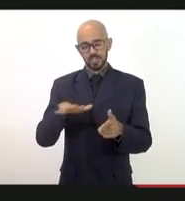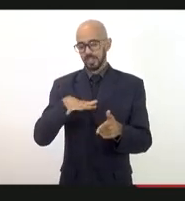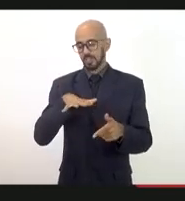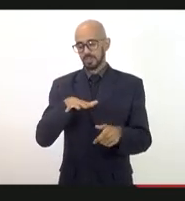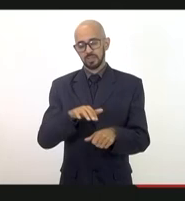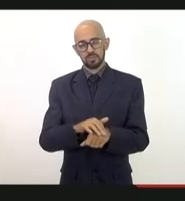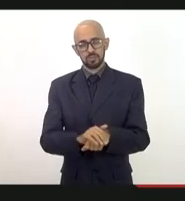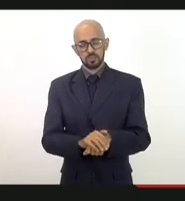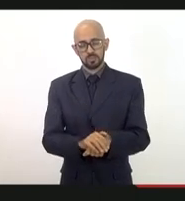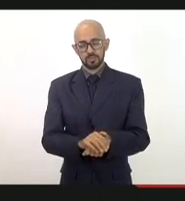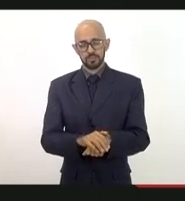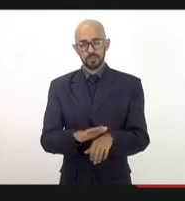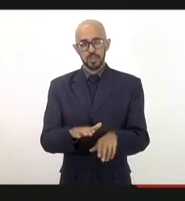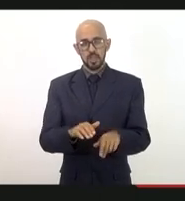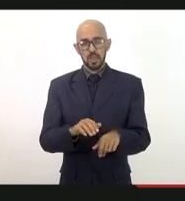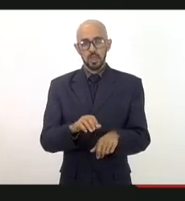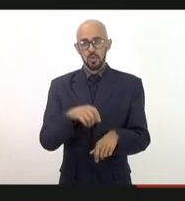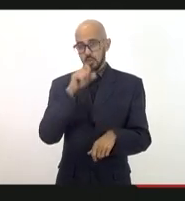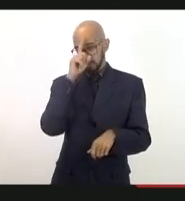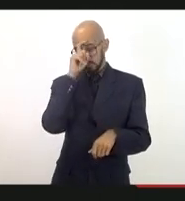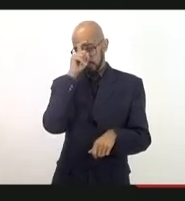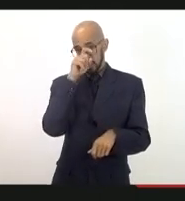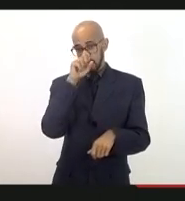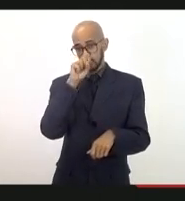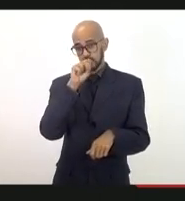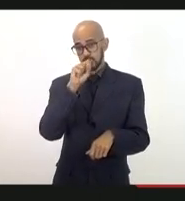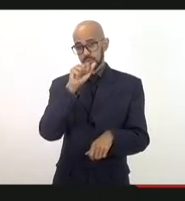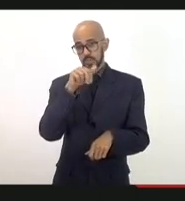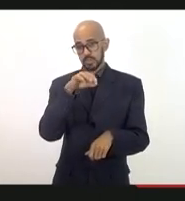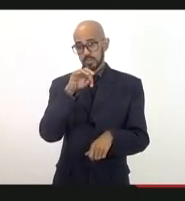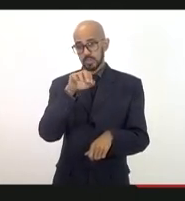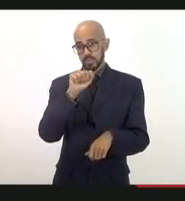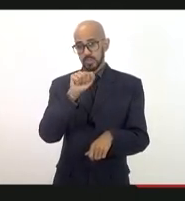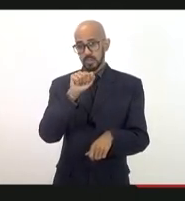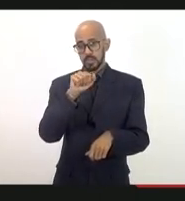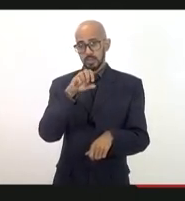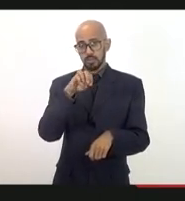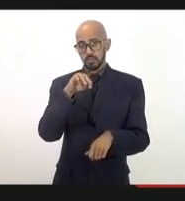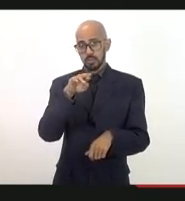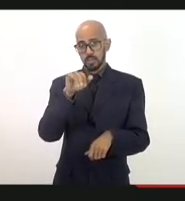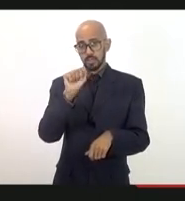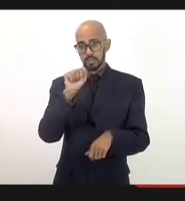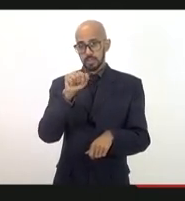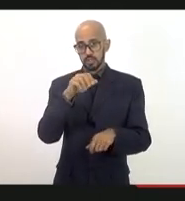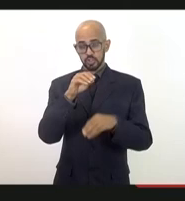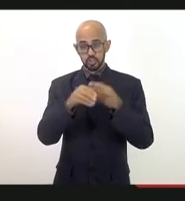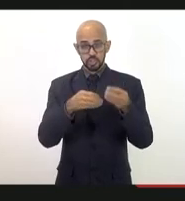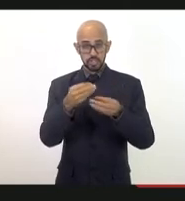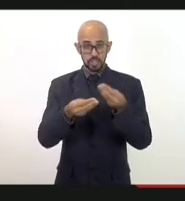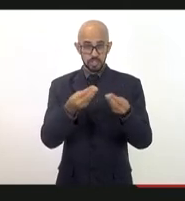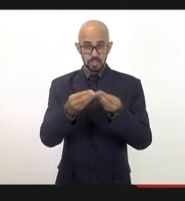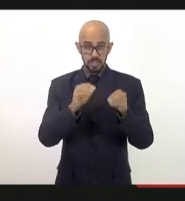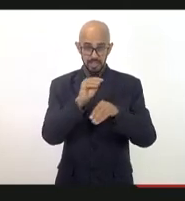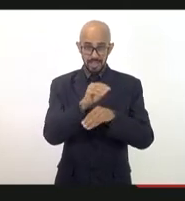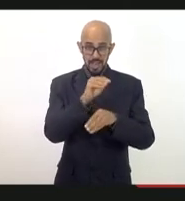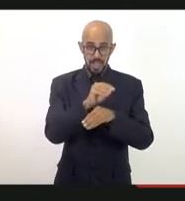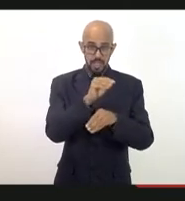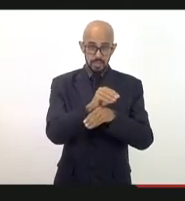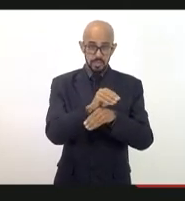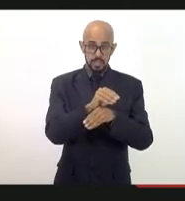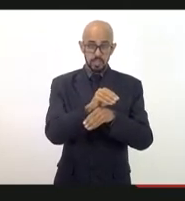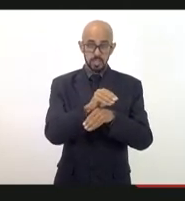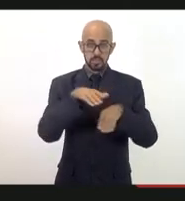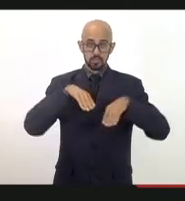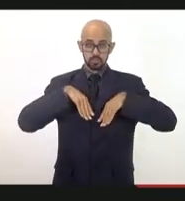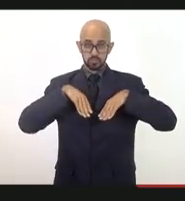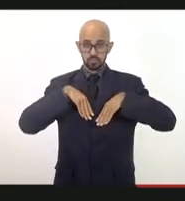No caso do Santa Maria, a gente trata a tuberculose, pura e simplesmente, a gente trata dos pacientes